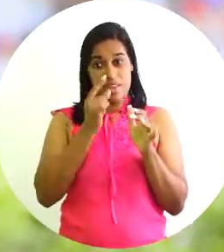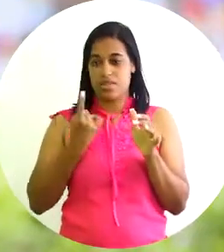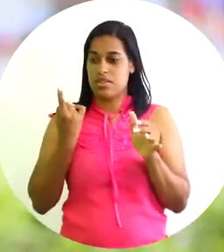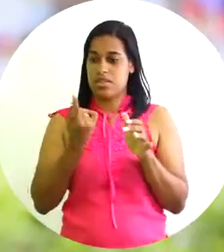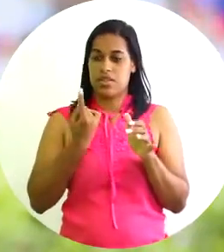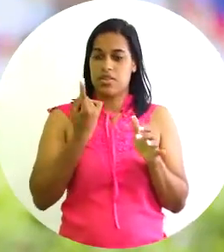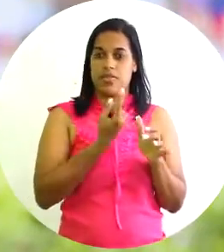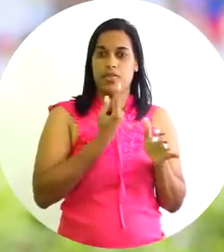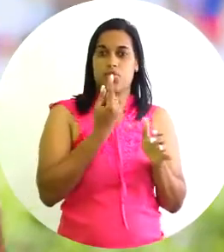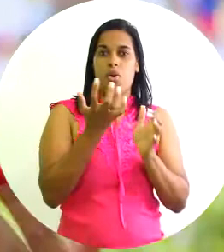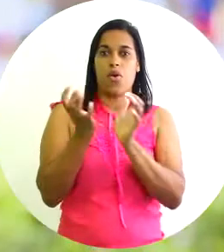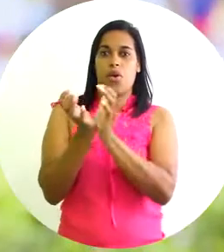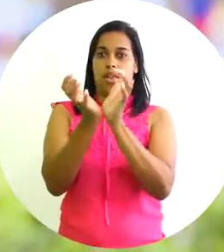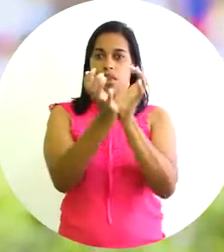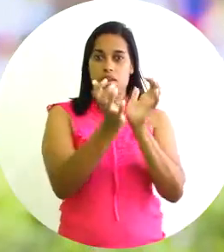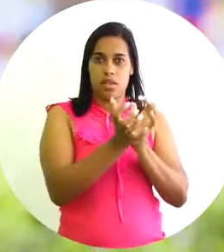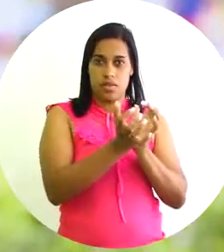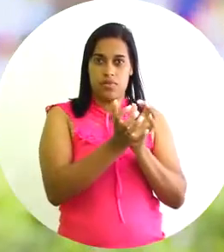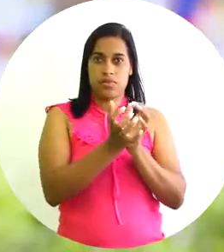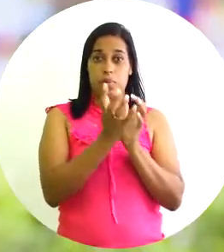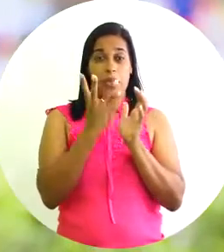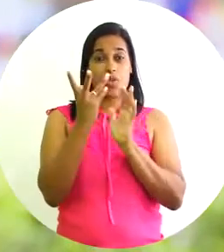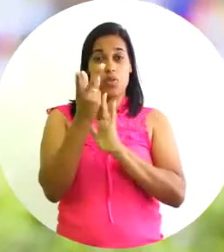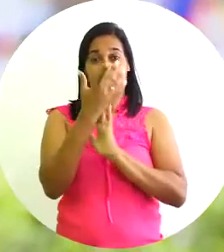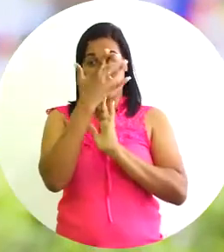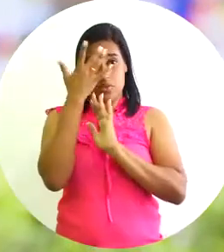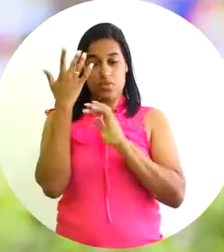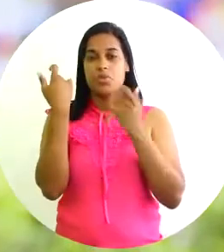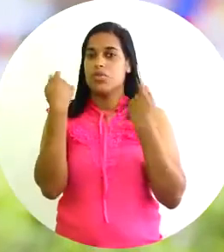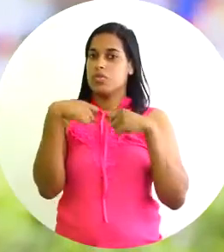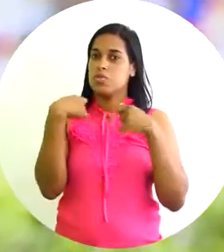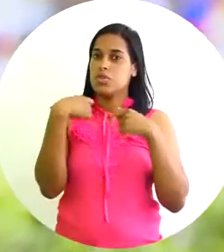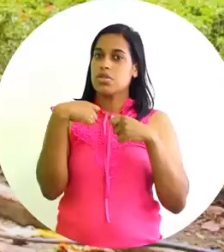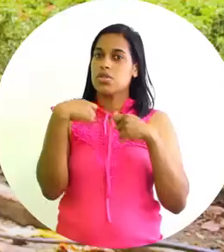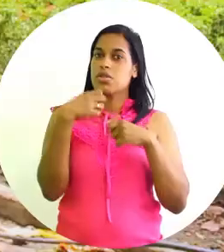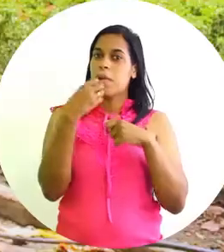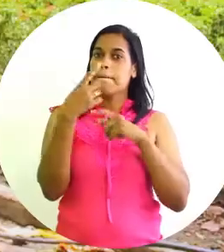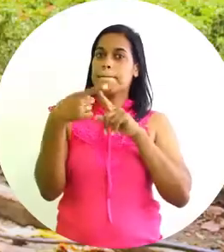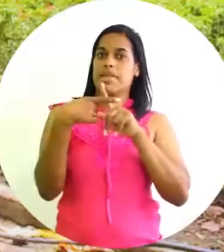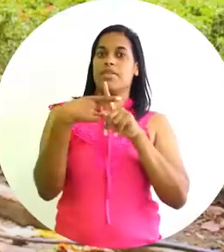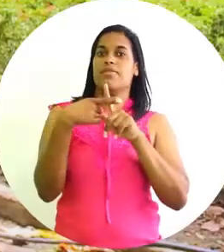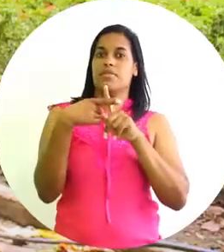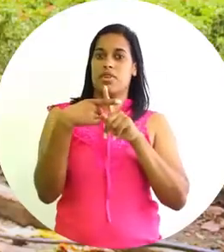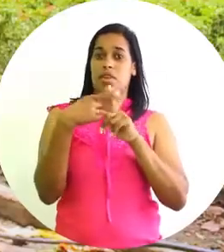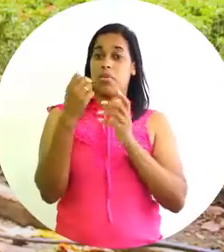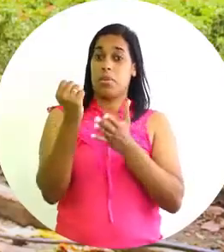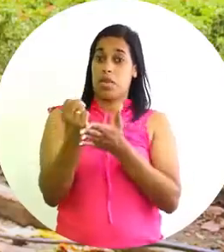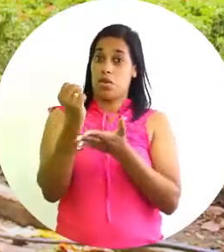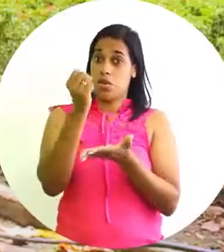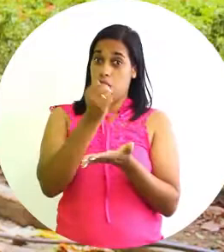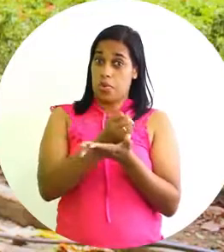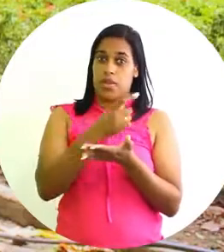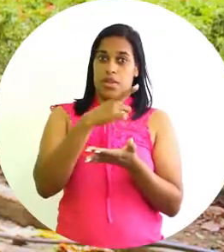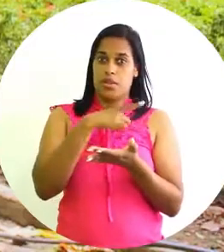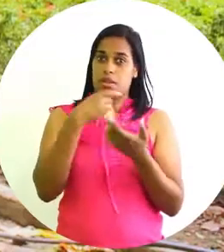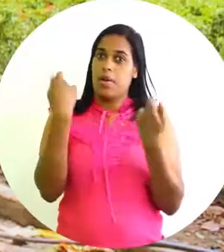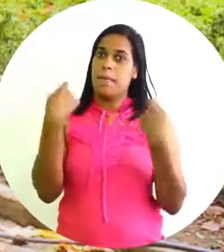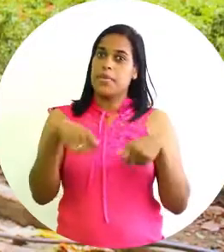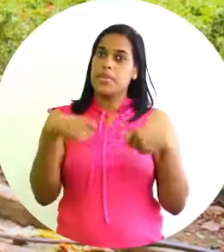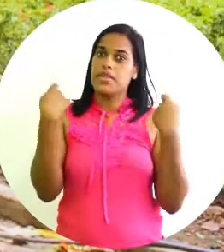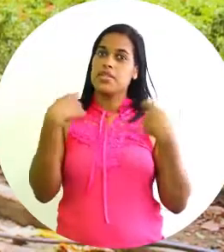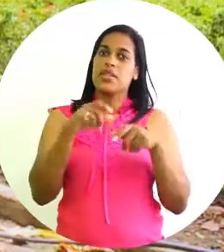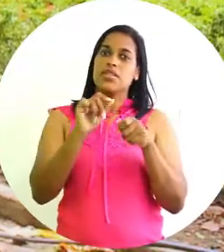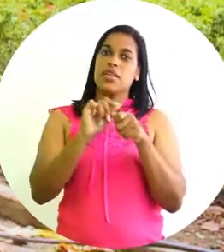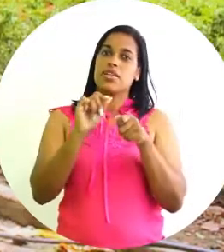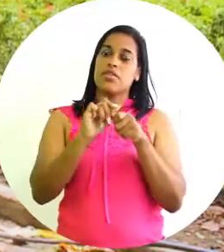ao interesse coletivo e para que todas as pessoas sejam beneficiadas. Para a documentação, nós temos a necessidade de